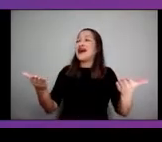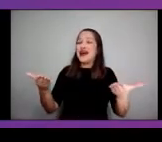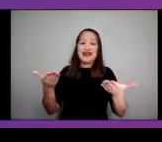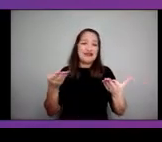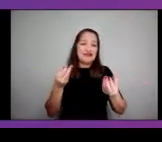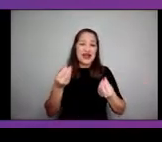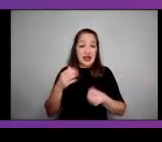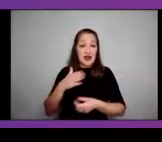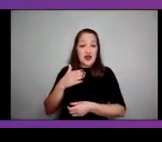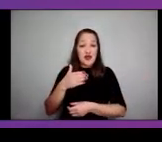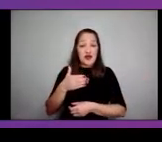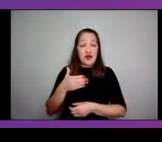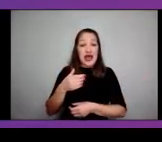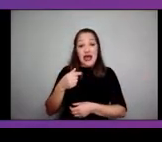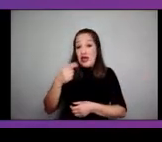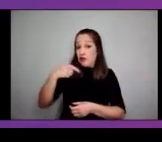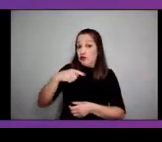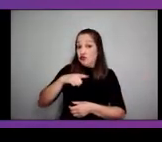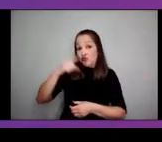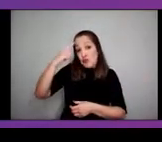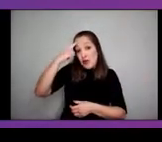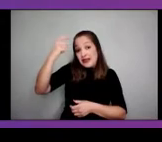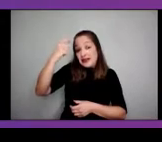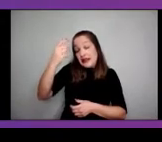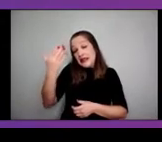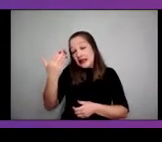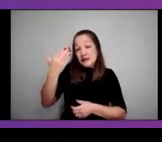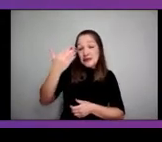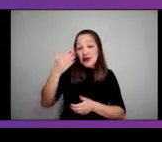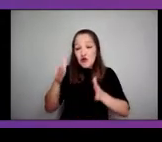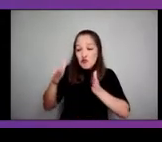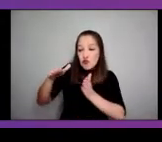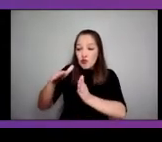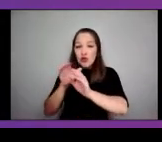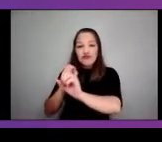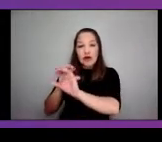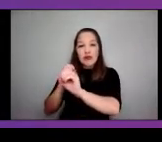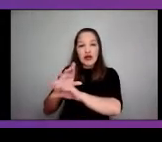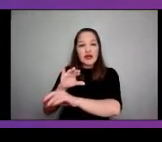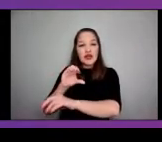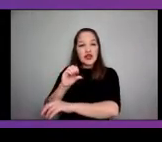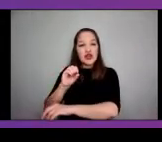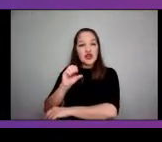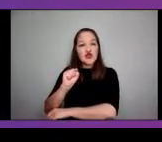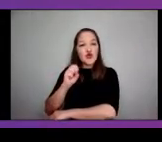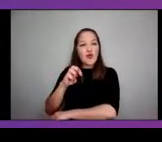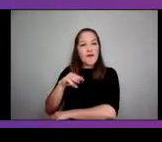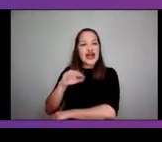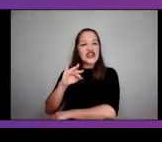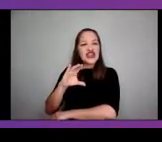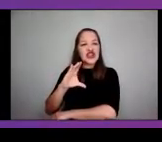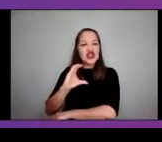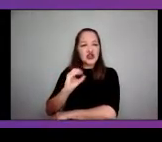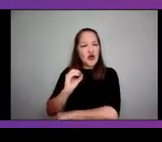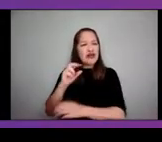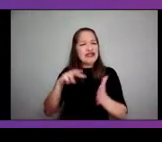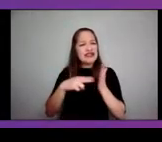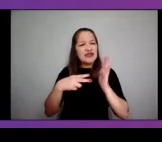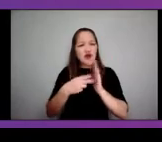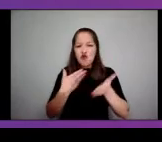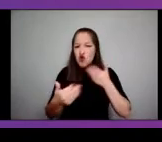aqui uma ideia que talvez já até existe a isso mas de Um percurso educativos rizomaticos significam que nada daí qualquer coisa que você